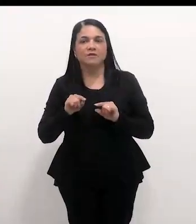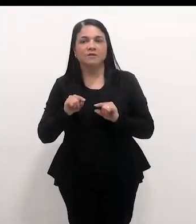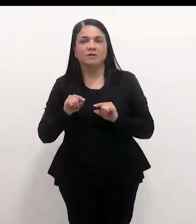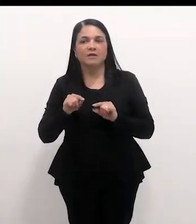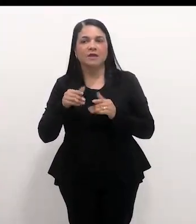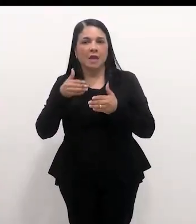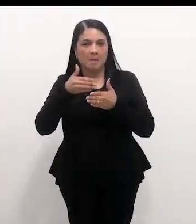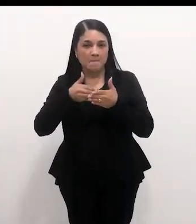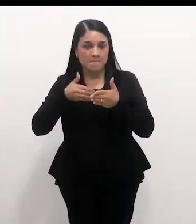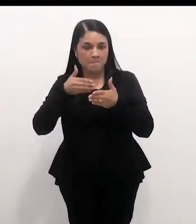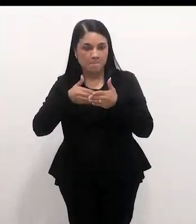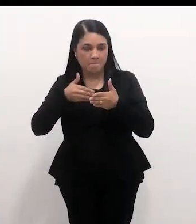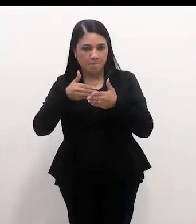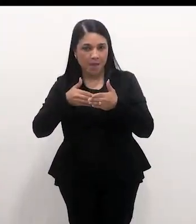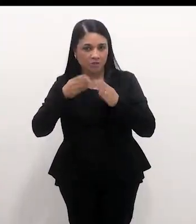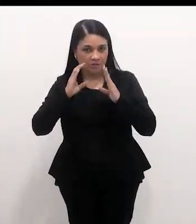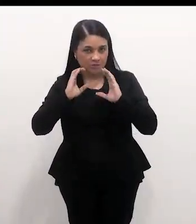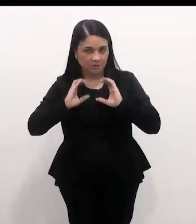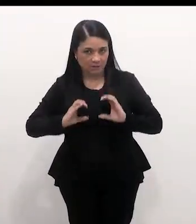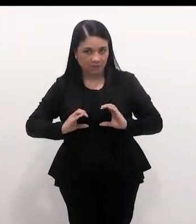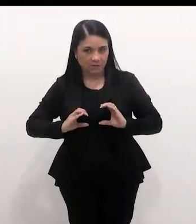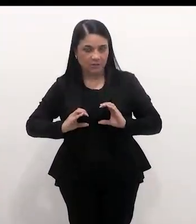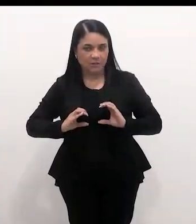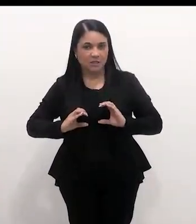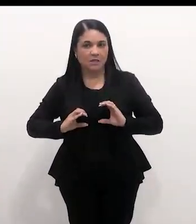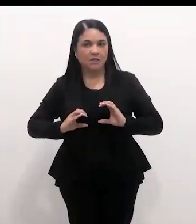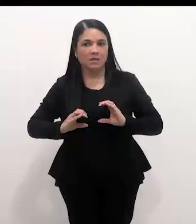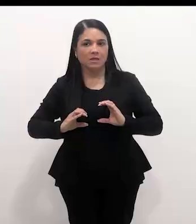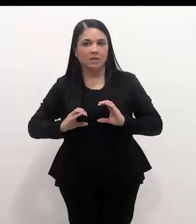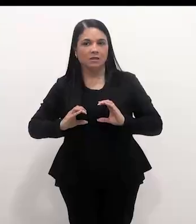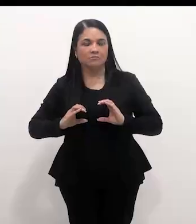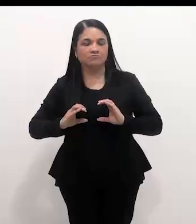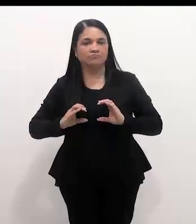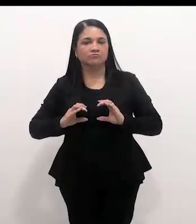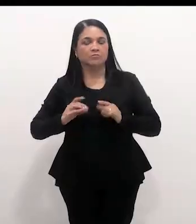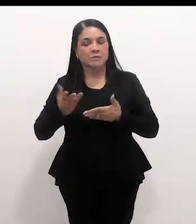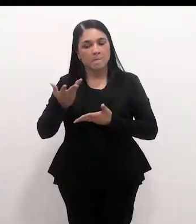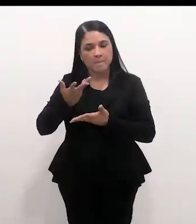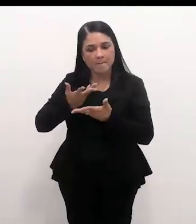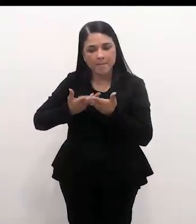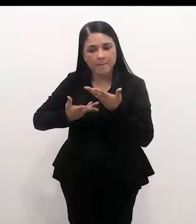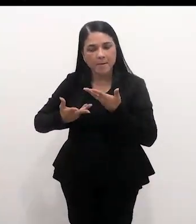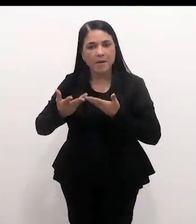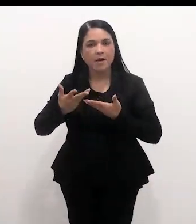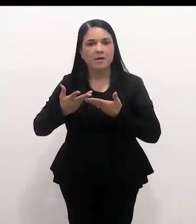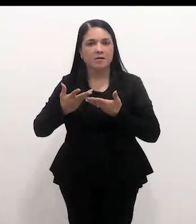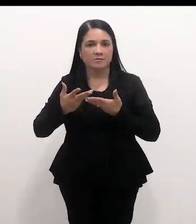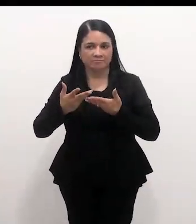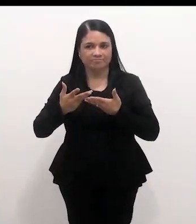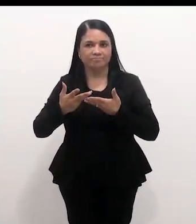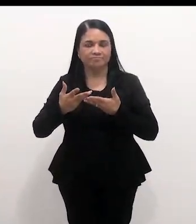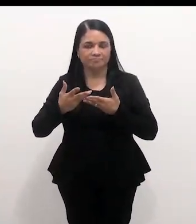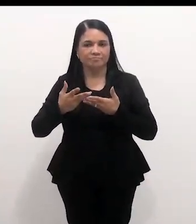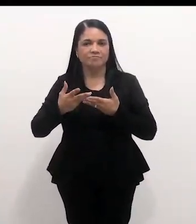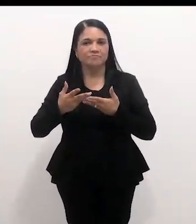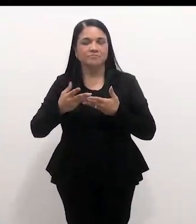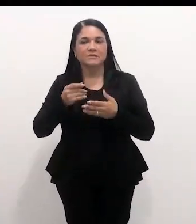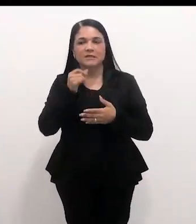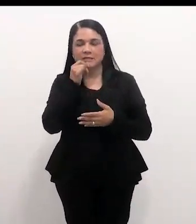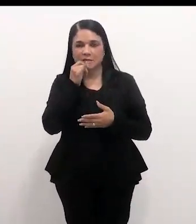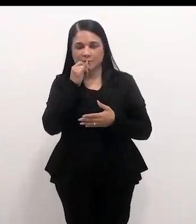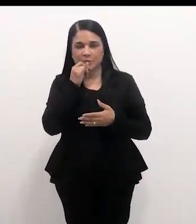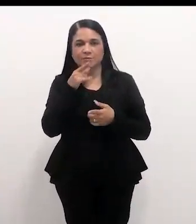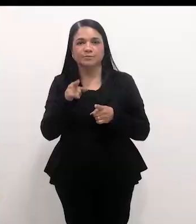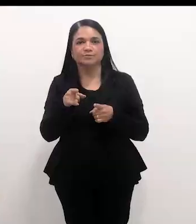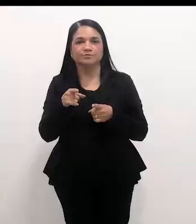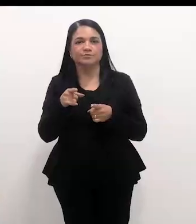que quem pede a cidadania italiana tenha uma conexão mais perto